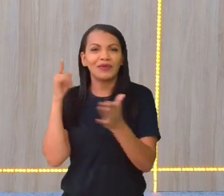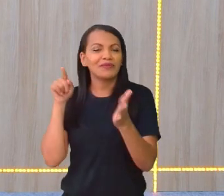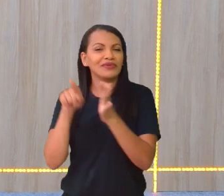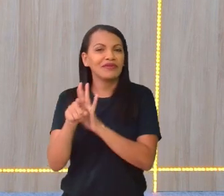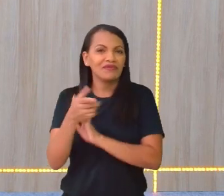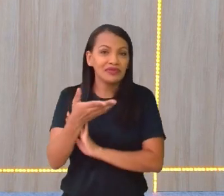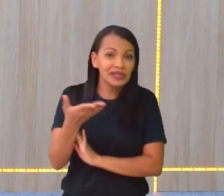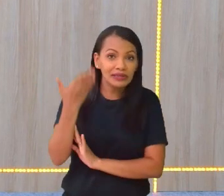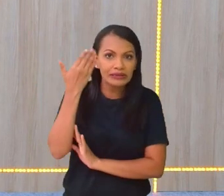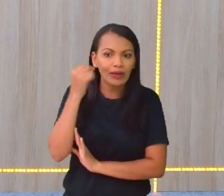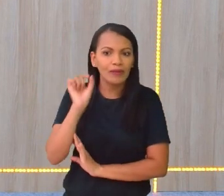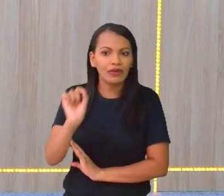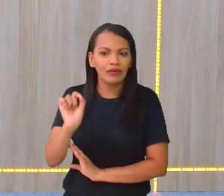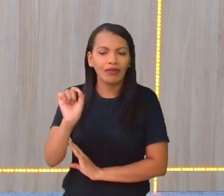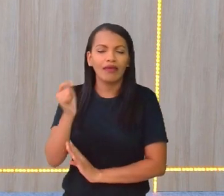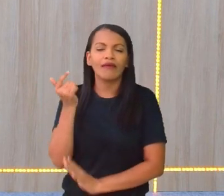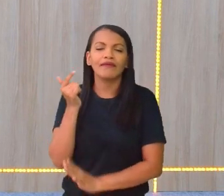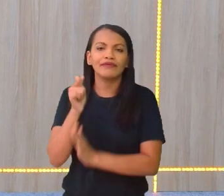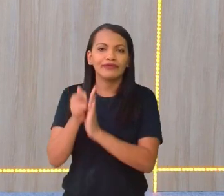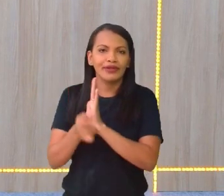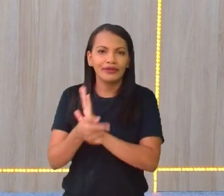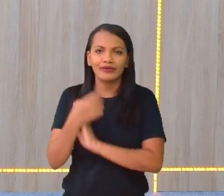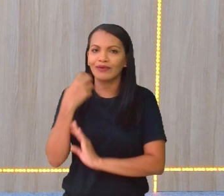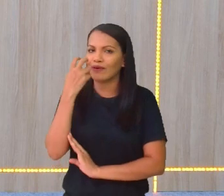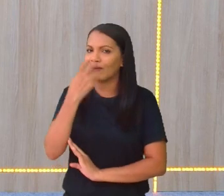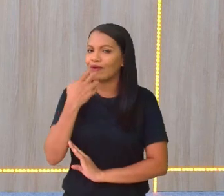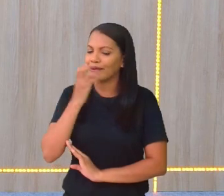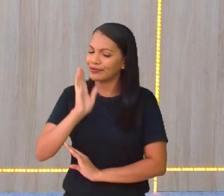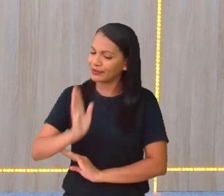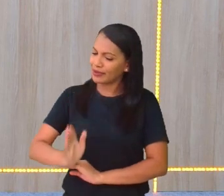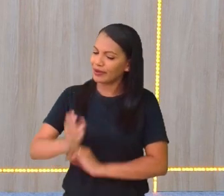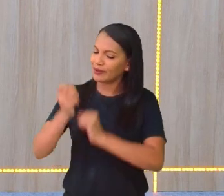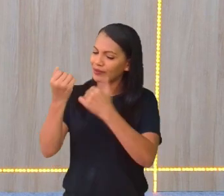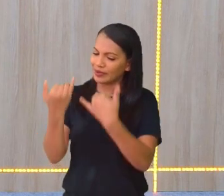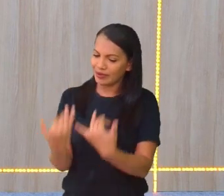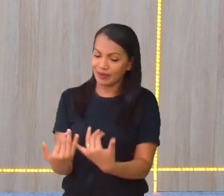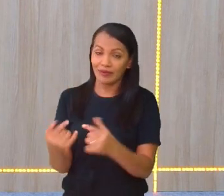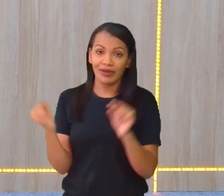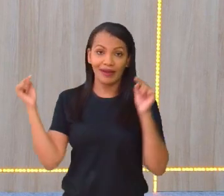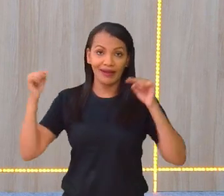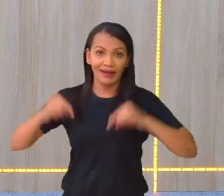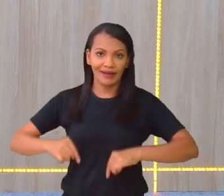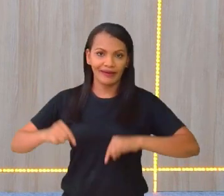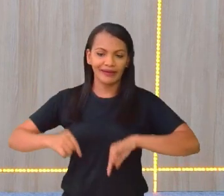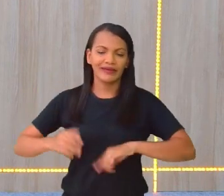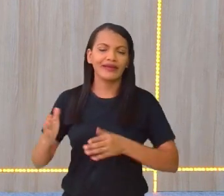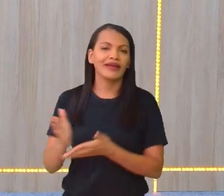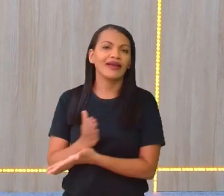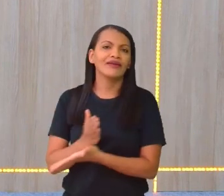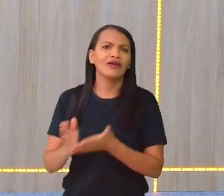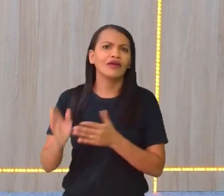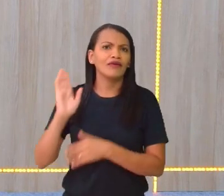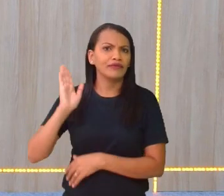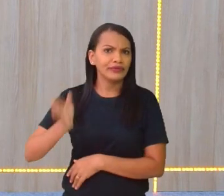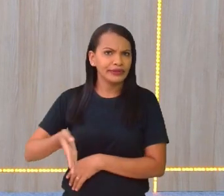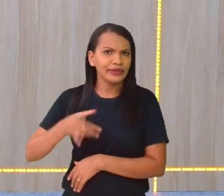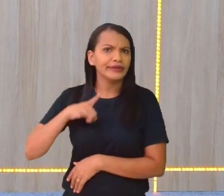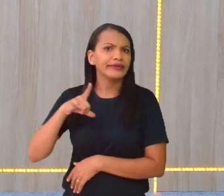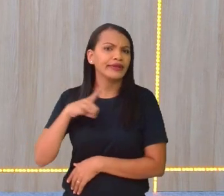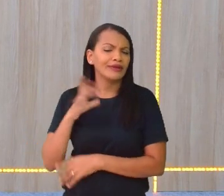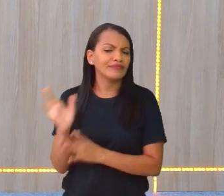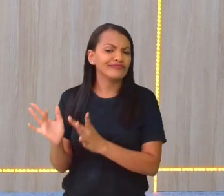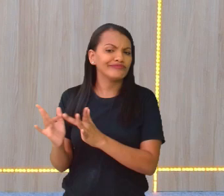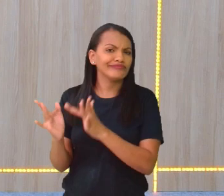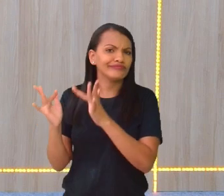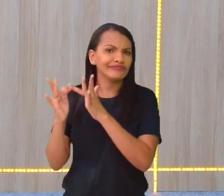sabem que são gêneros orais? Já falamos aqui muitas vezes, não é? Vocês já tiveram esses